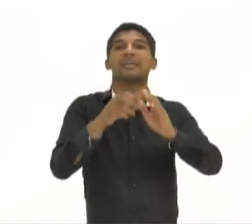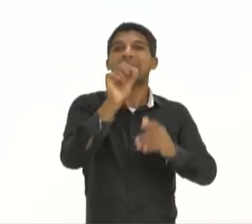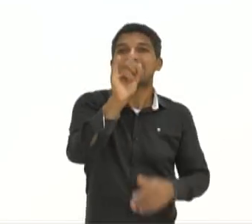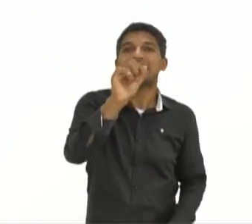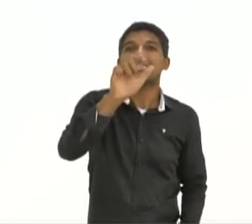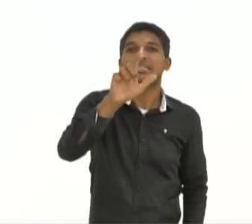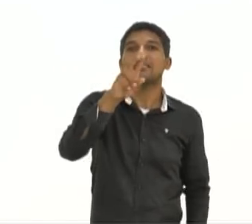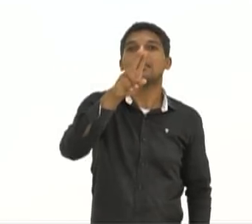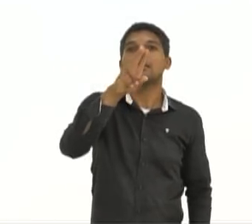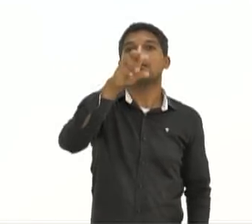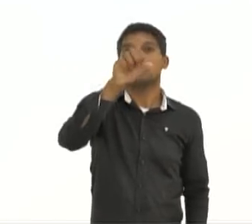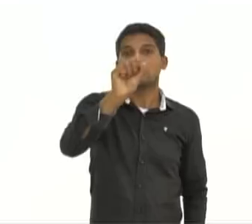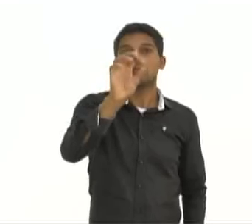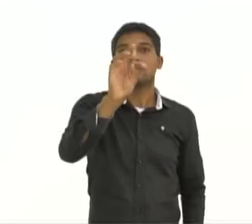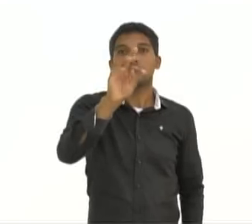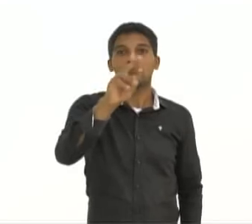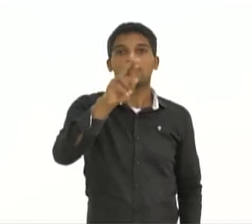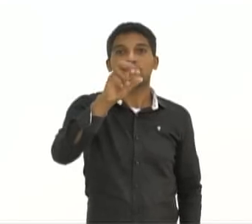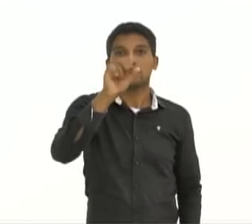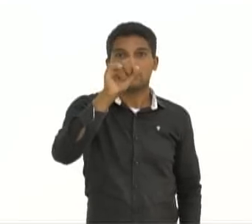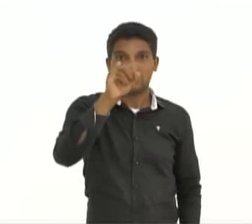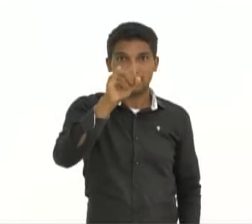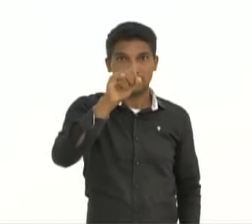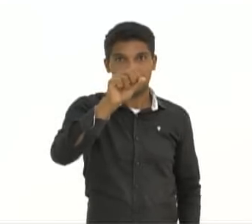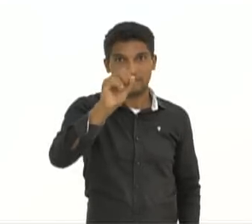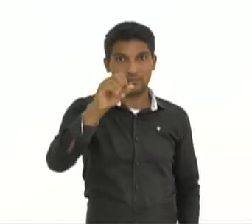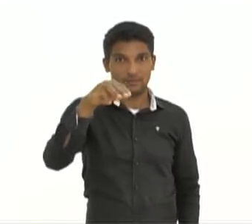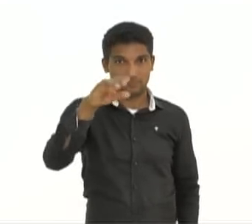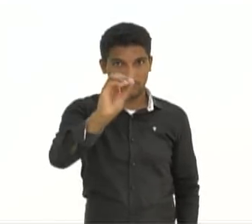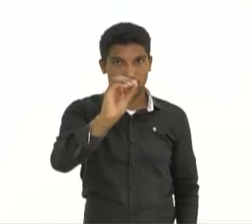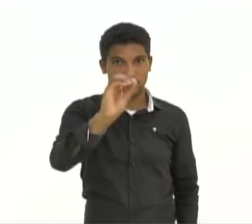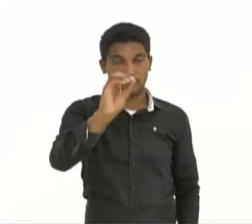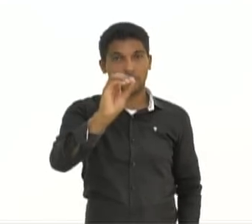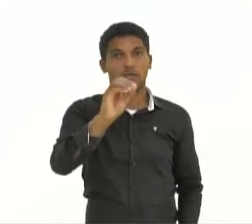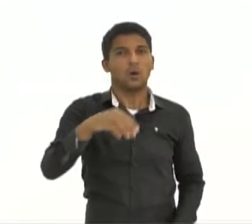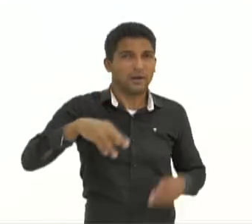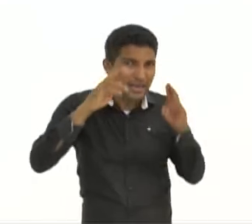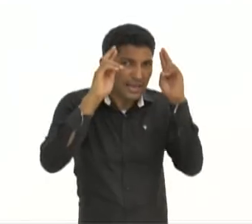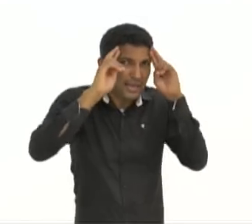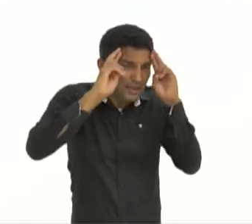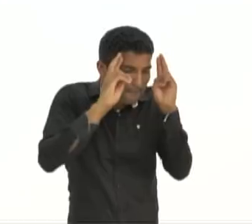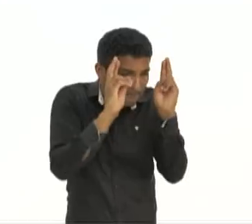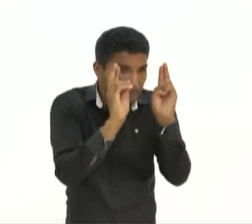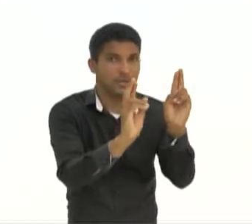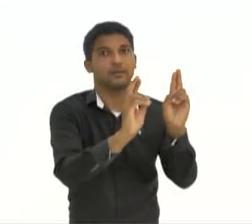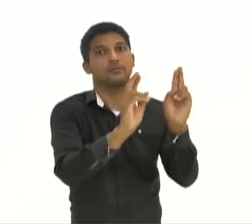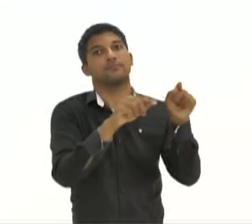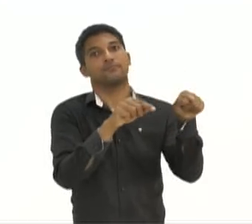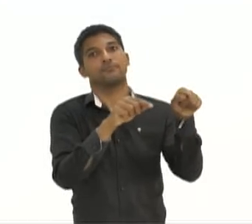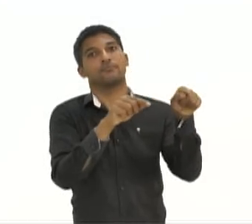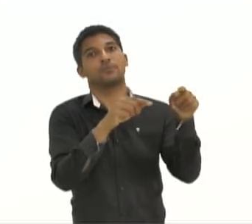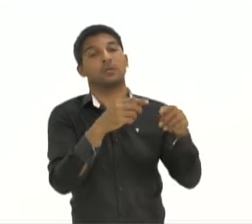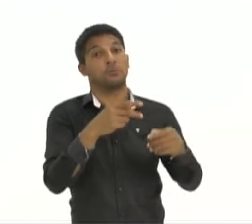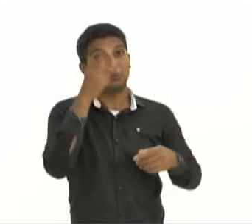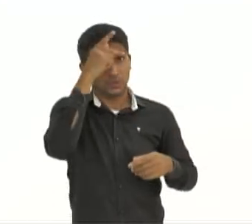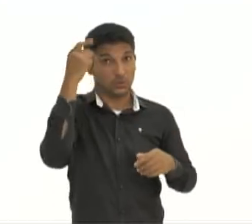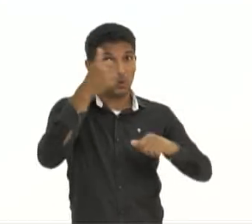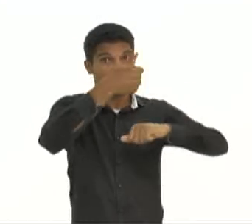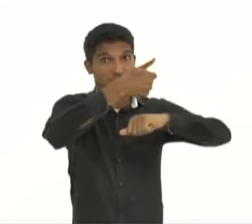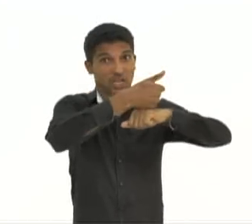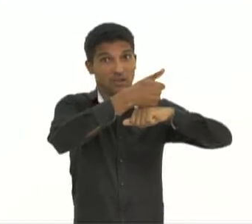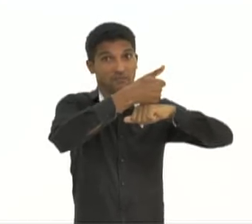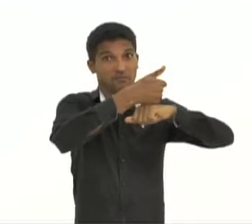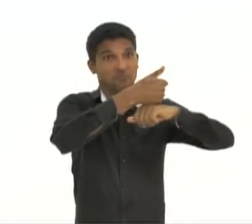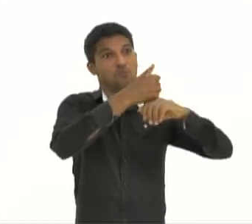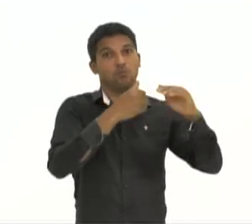Considero a pessoa uma pessoa ilustre, então vou mostrar o meu respeito, a minha apreciação pelo cargo que ela ocupa, posso começar